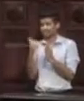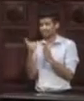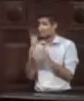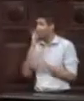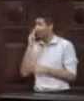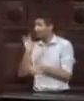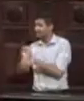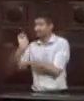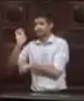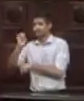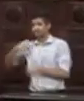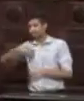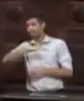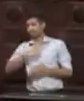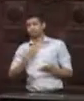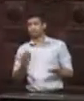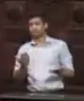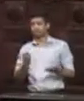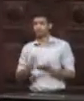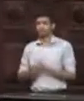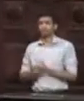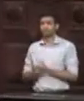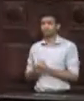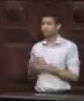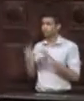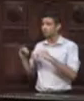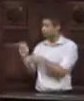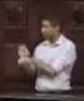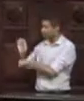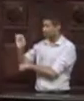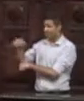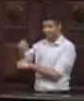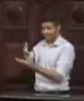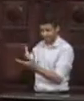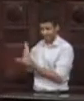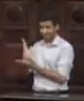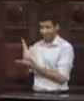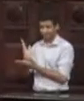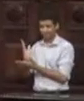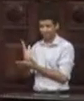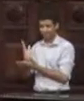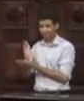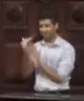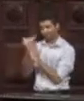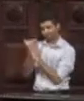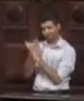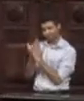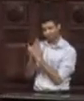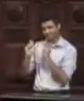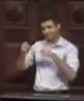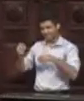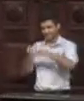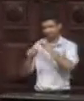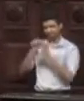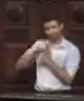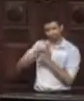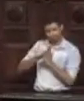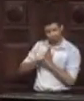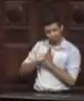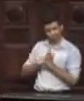O Estado aprova esse tipo de procedimento no CONFAZ, mas